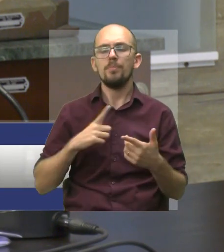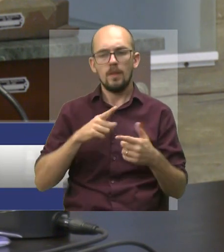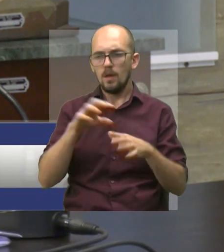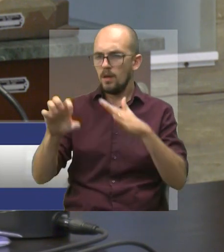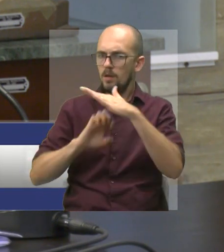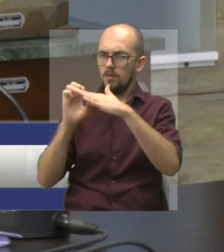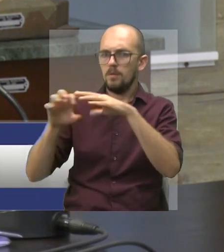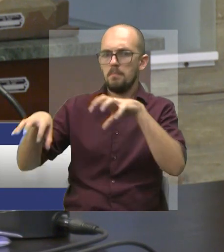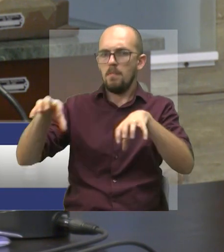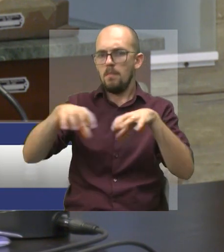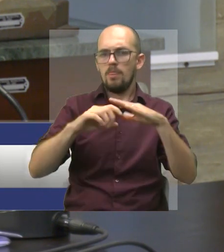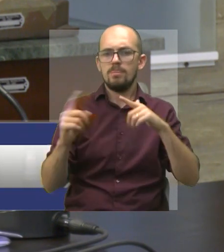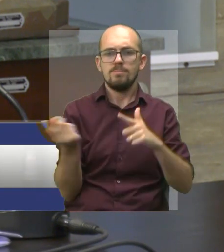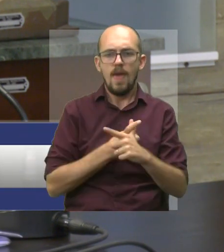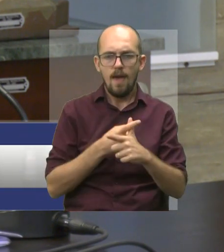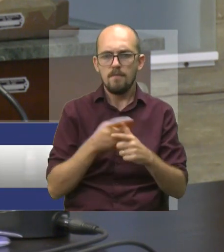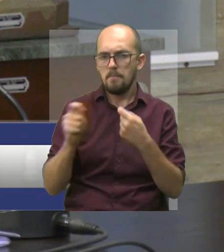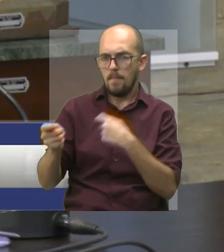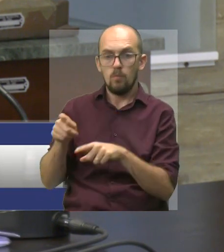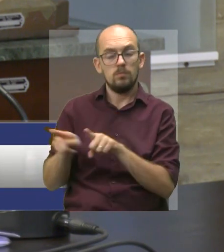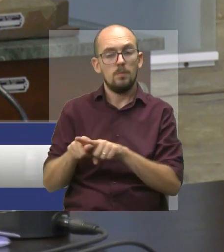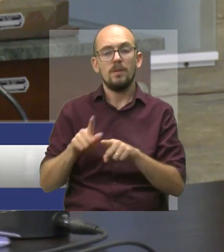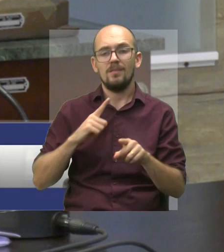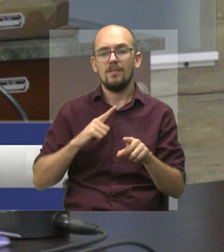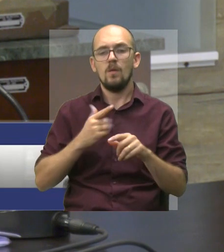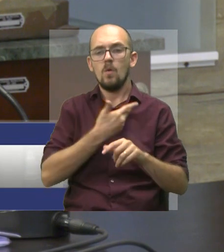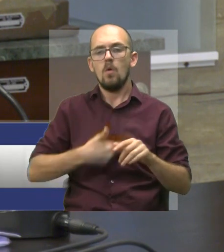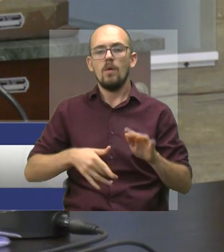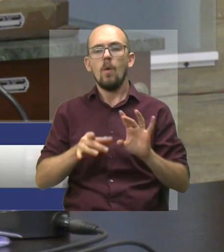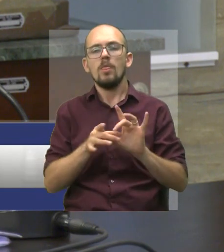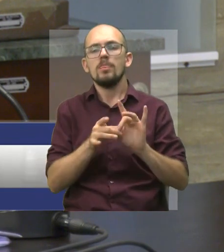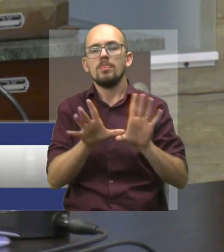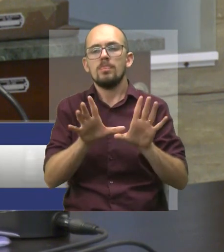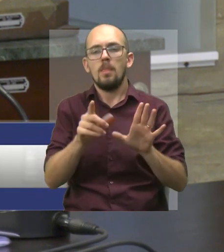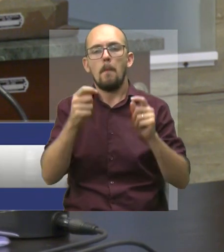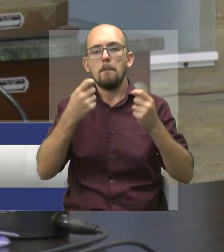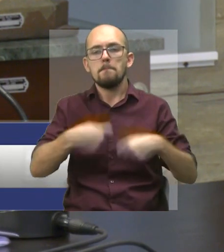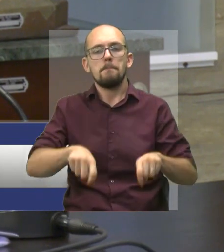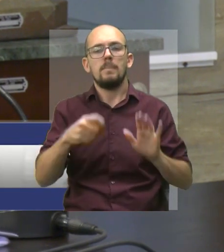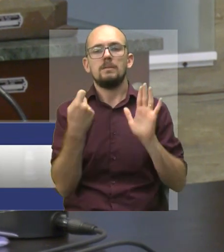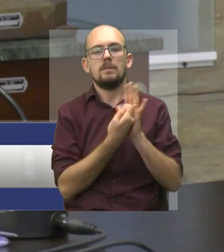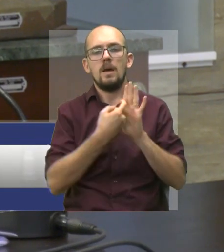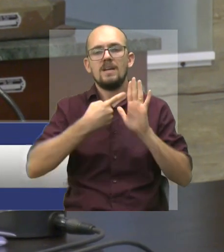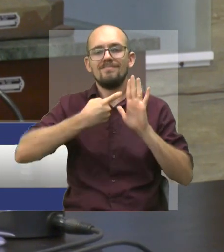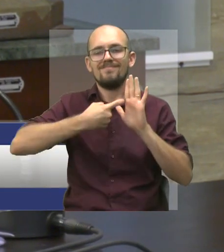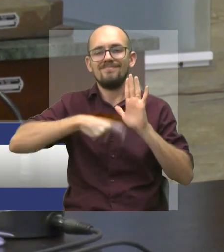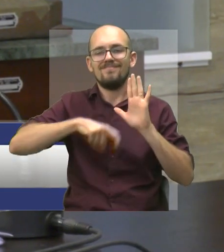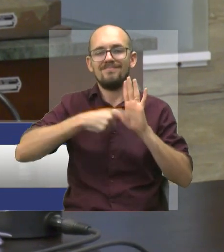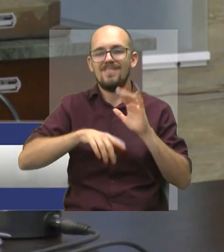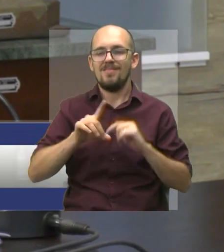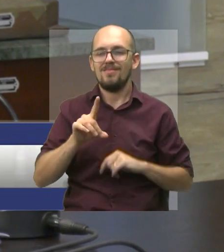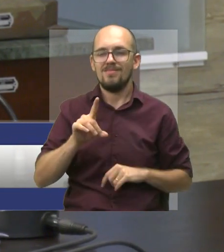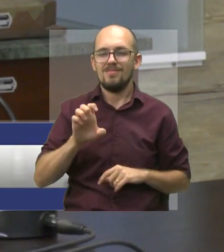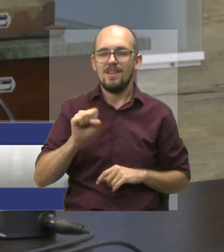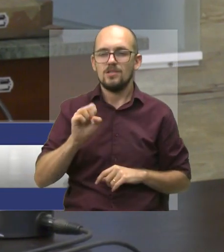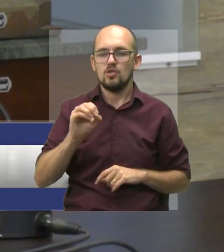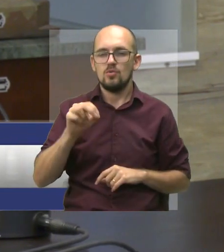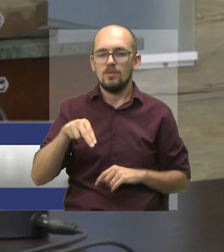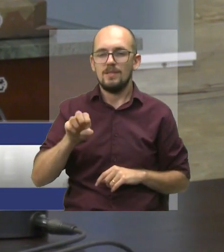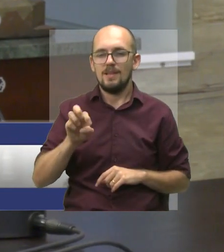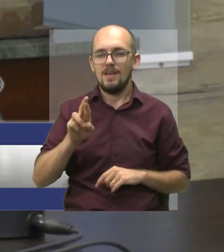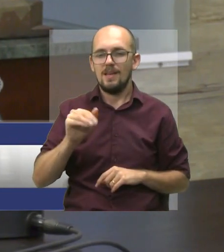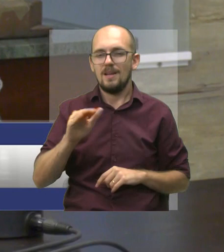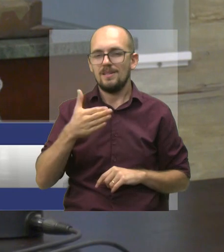empresas, existem as desonerações. Então, é por isso que a gente entende que não há necessidade de uma reforma